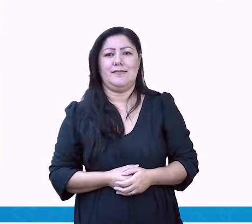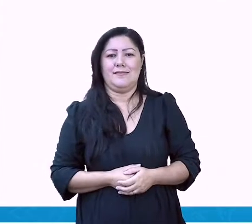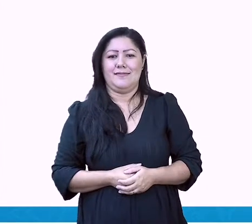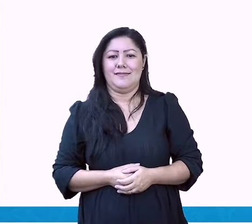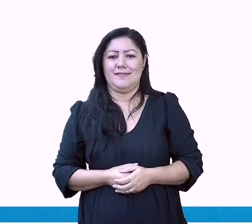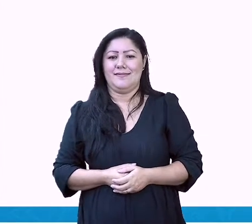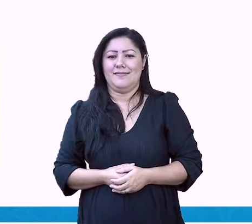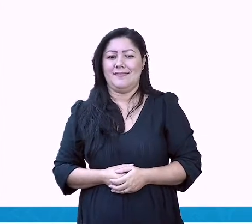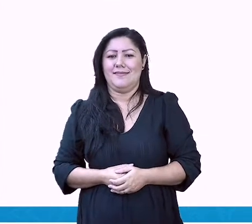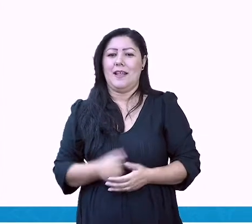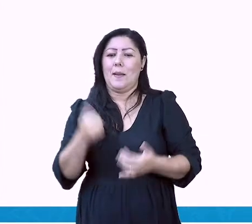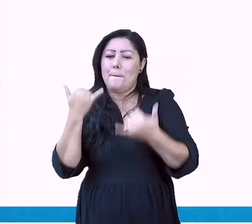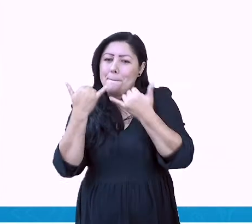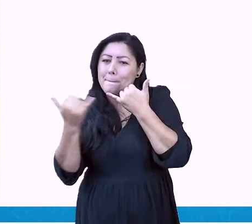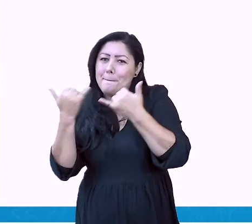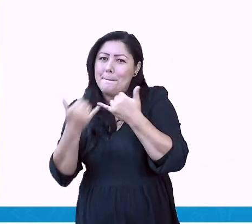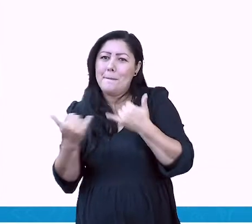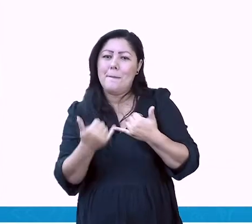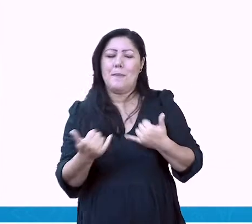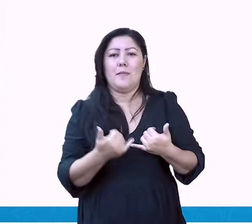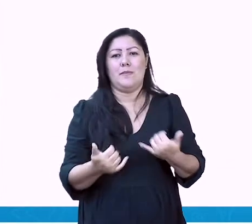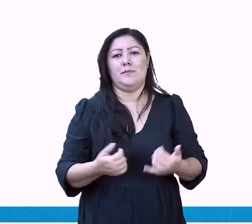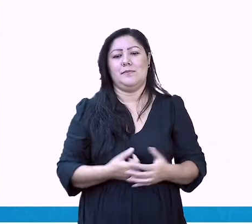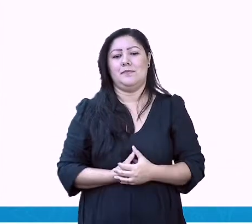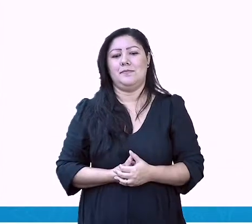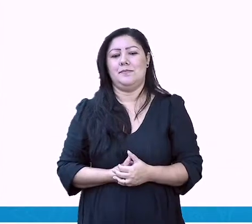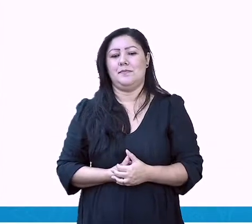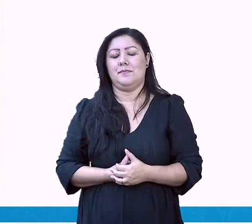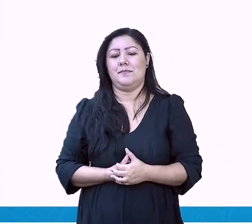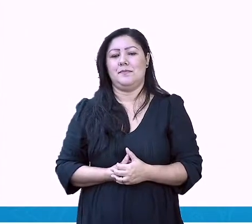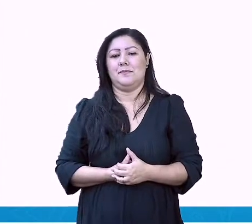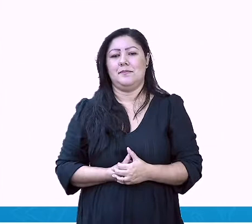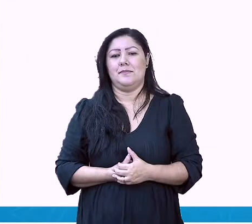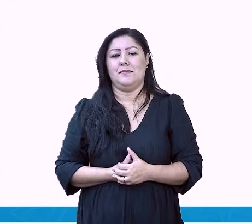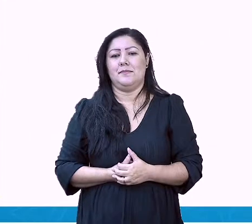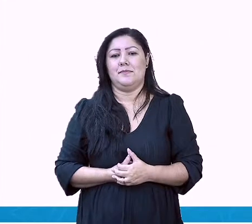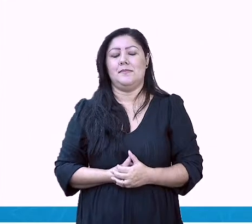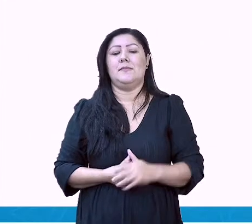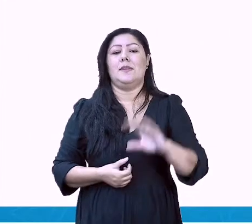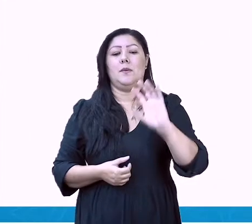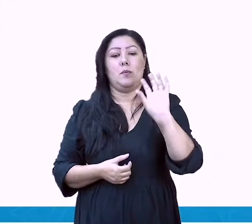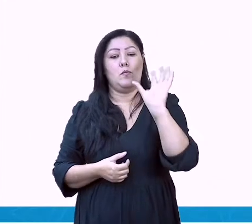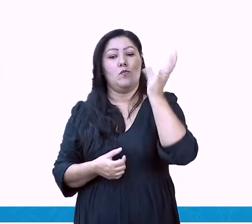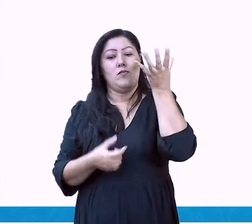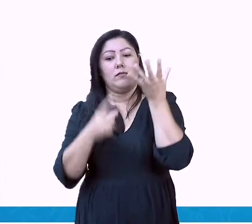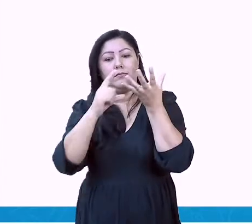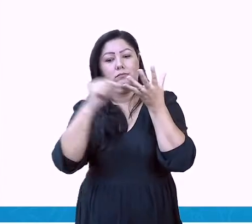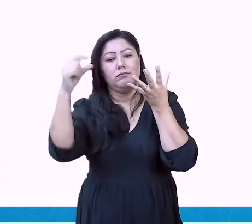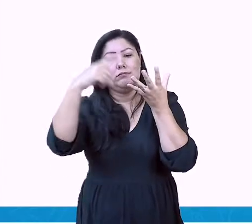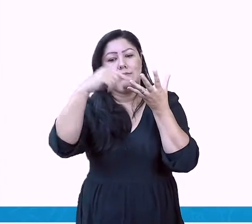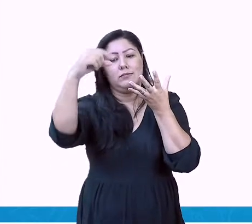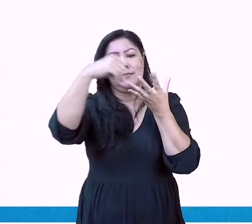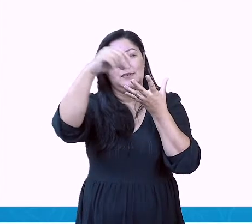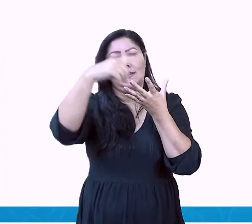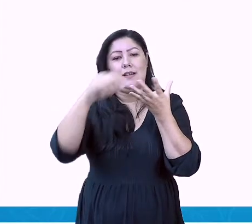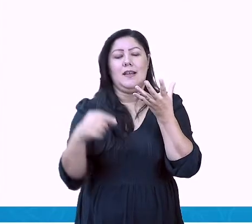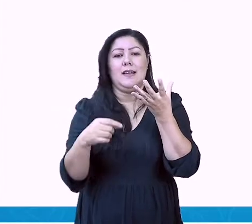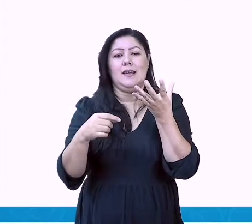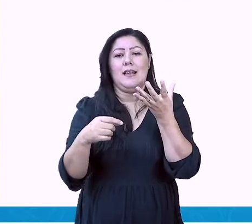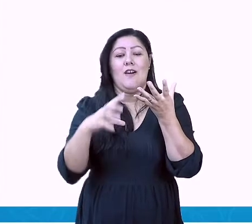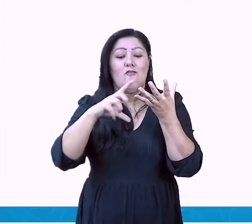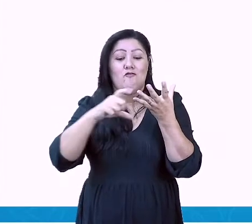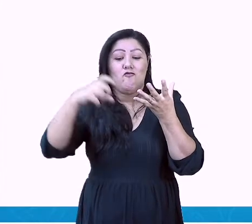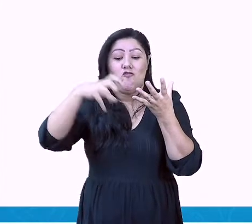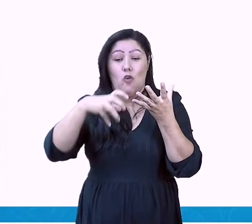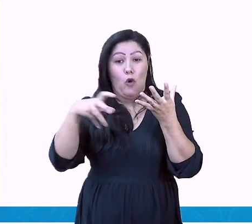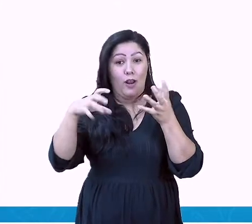É muito semelhante. Tá? Pinheiro do Paraná é uma árvore de folhas grossas,